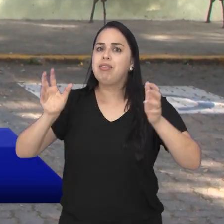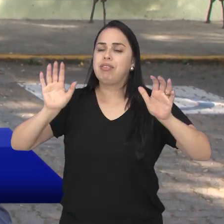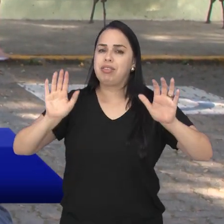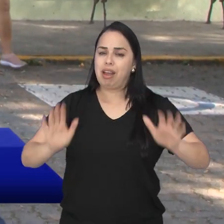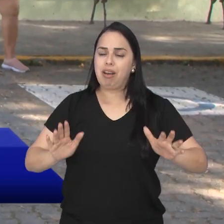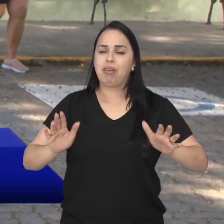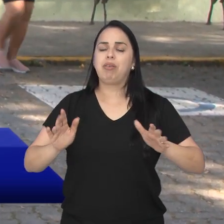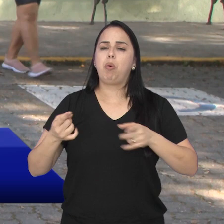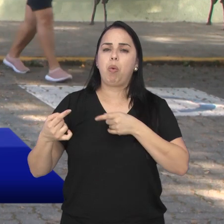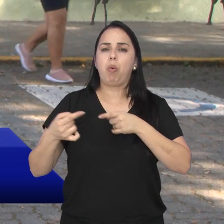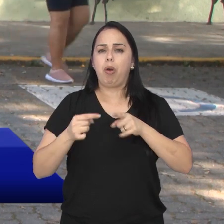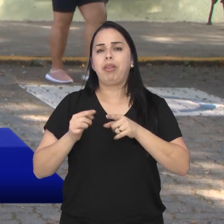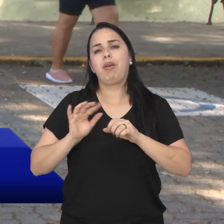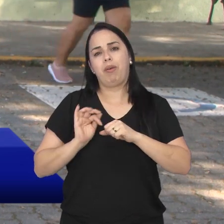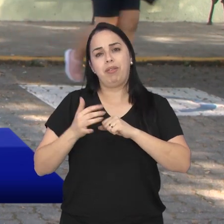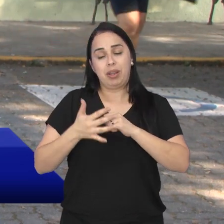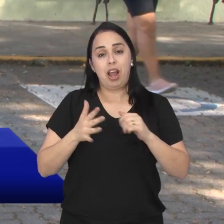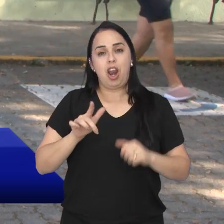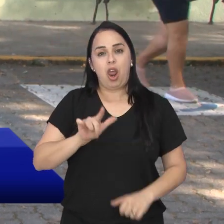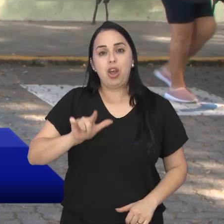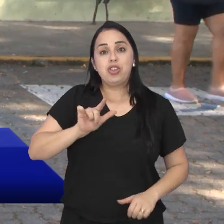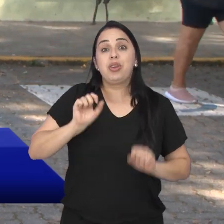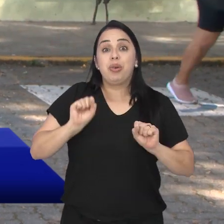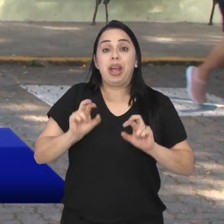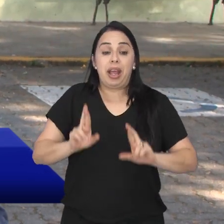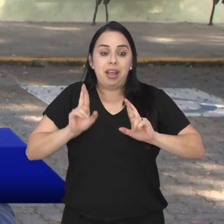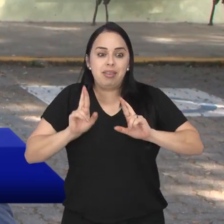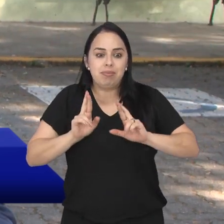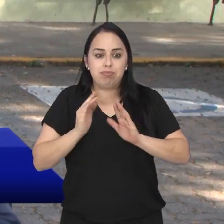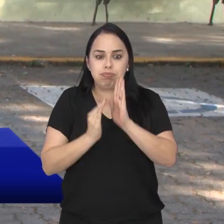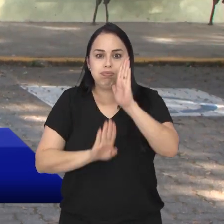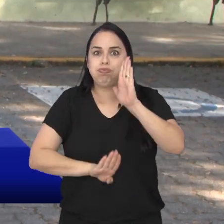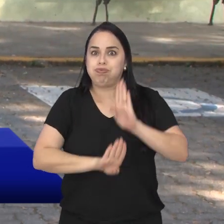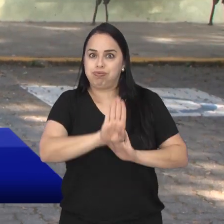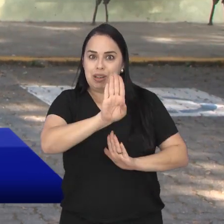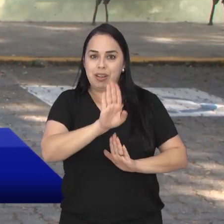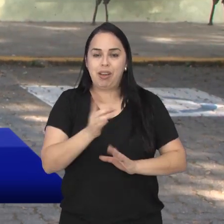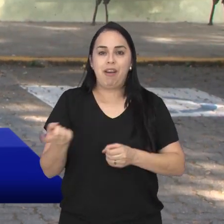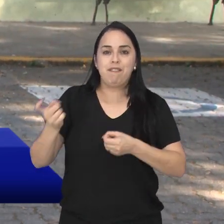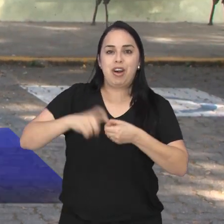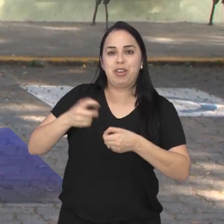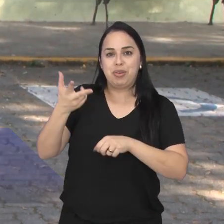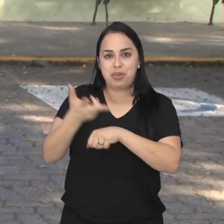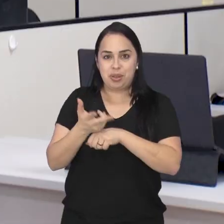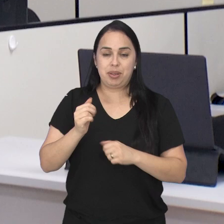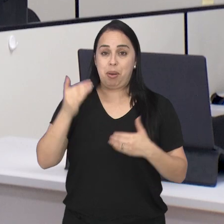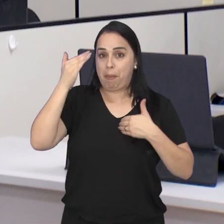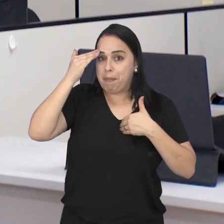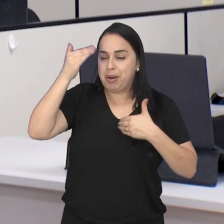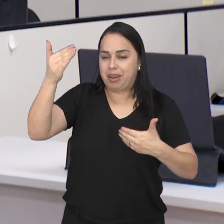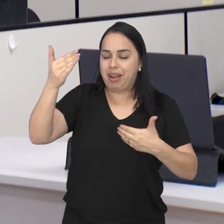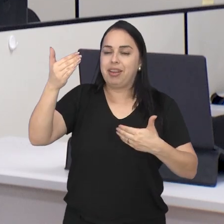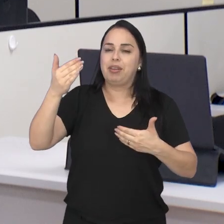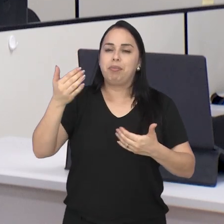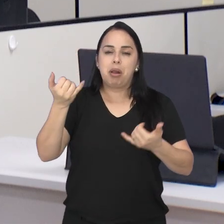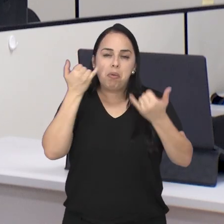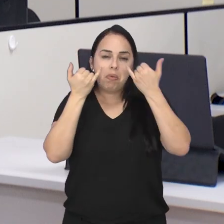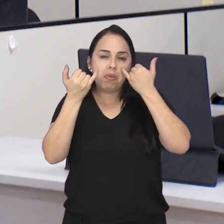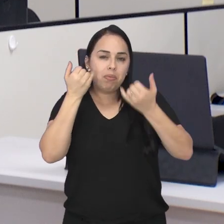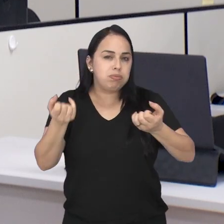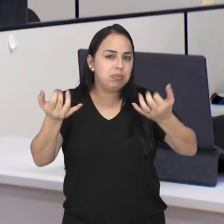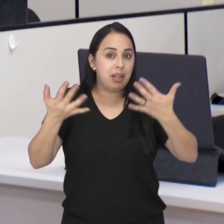bivalente contra a covid-19 e claro que a expectativa que esse número continue crescendo volto com você obrigada viu